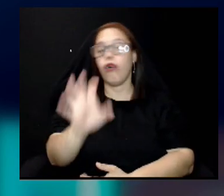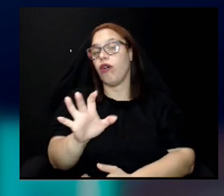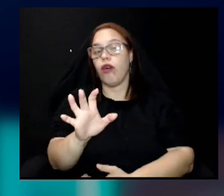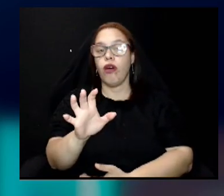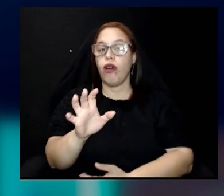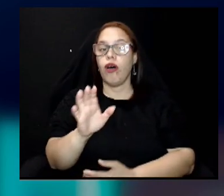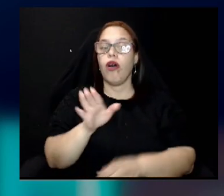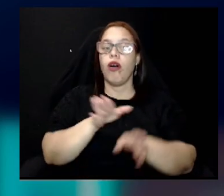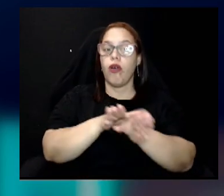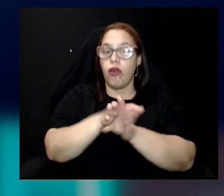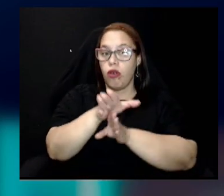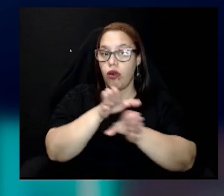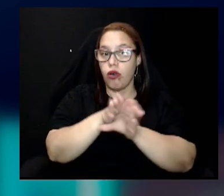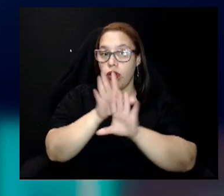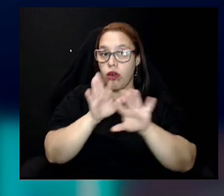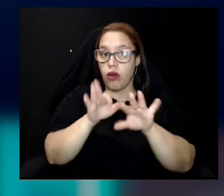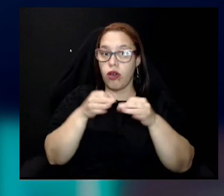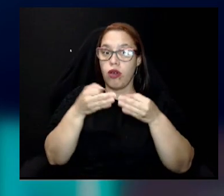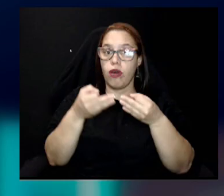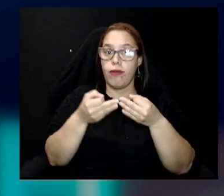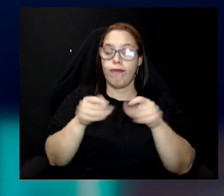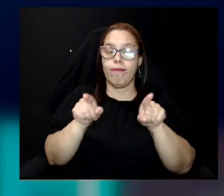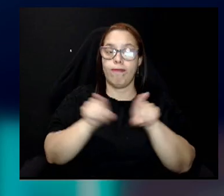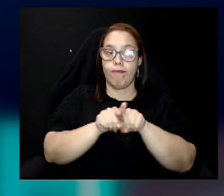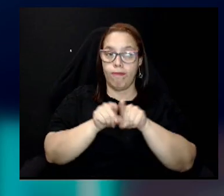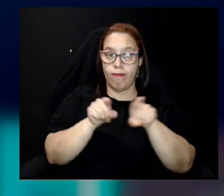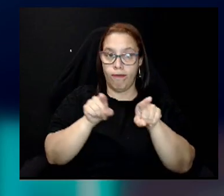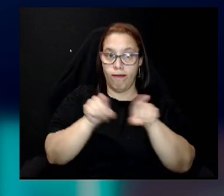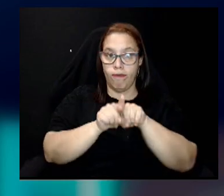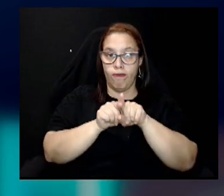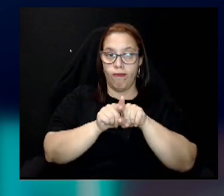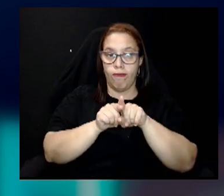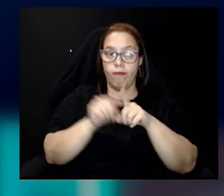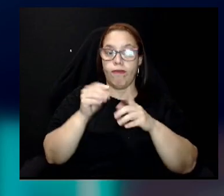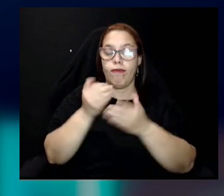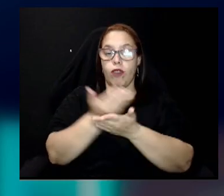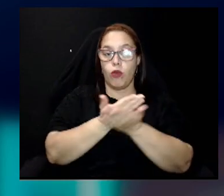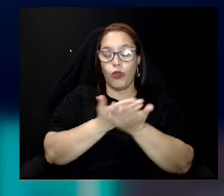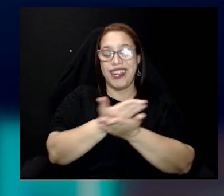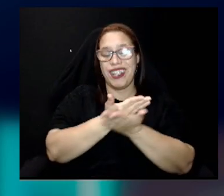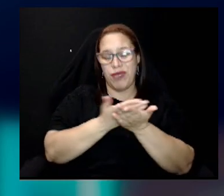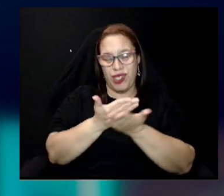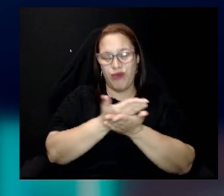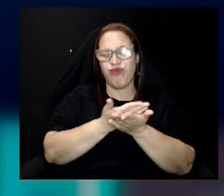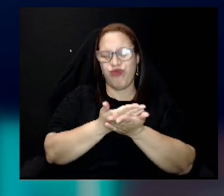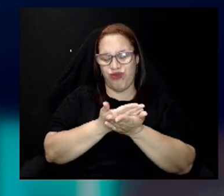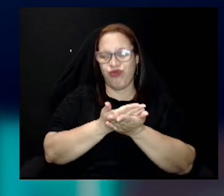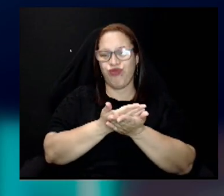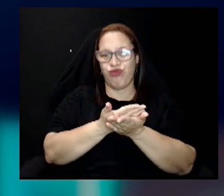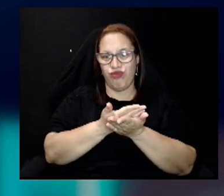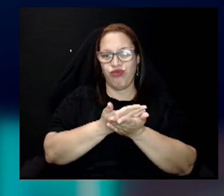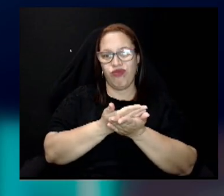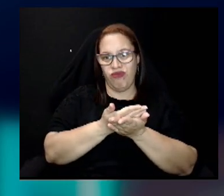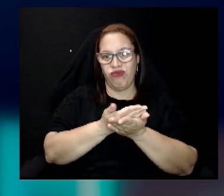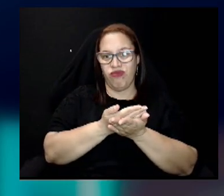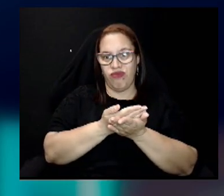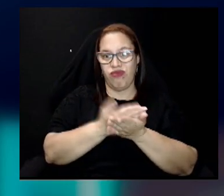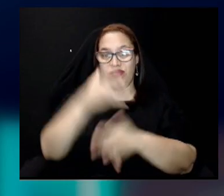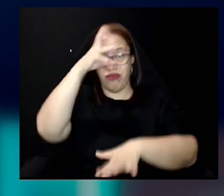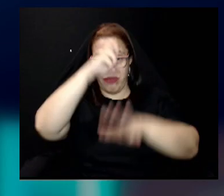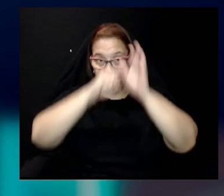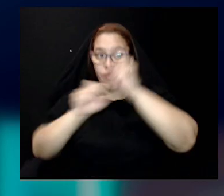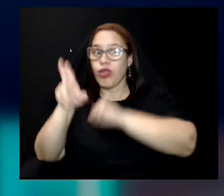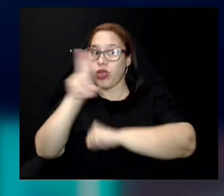aconselhamento familiar, mas também para o tratamento, né? Porque a gente aprendeu a usar informações de